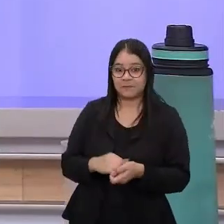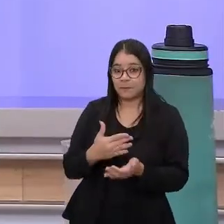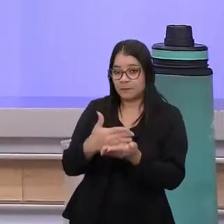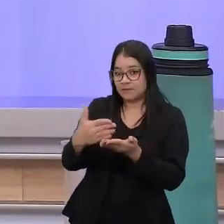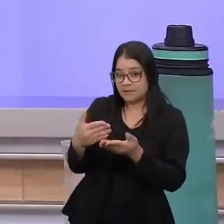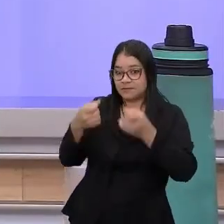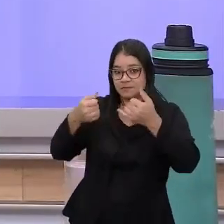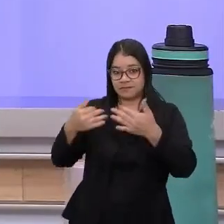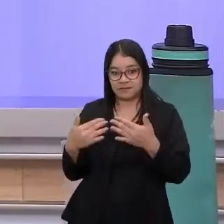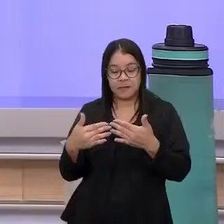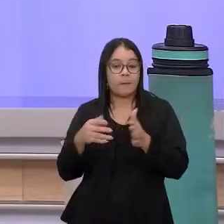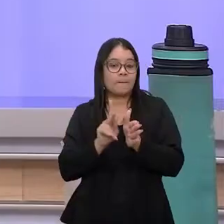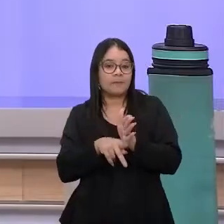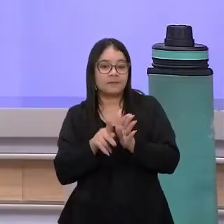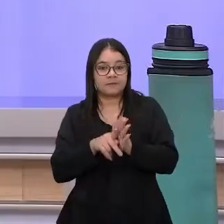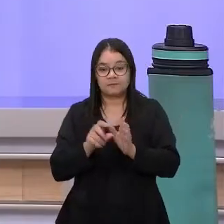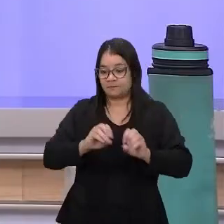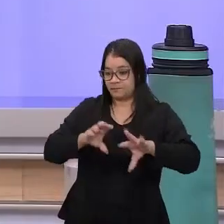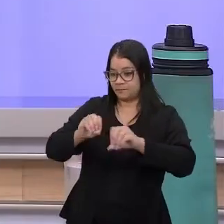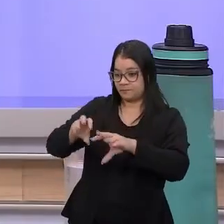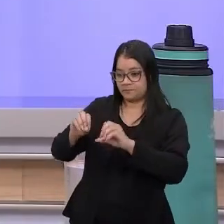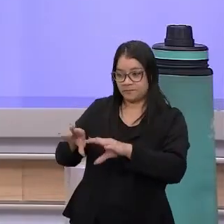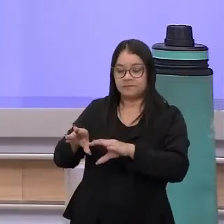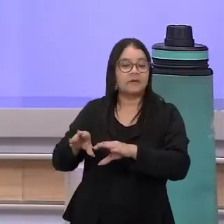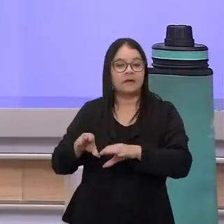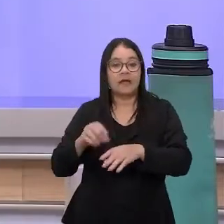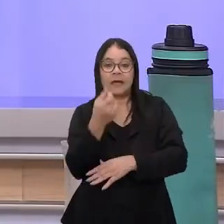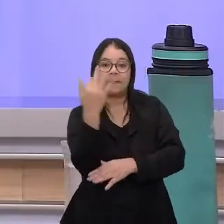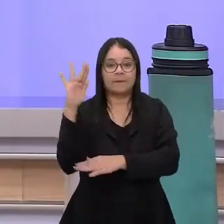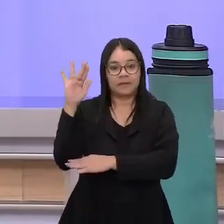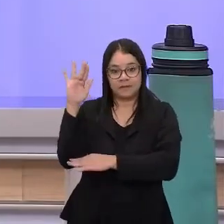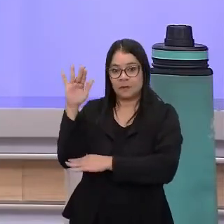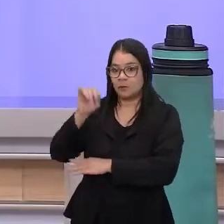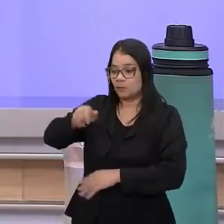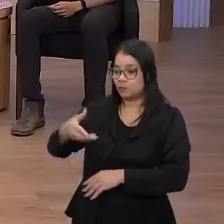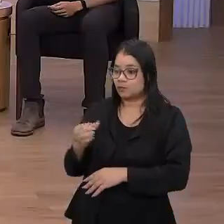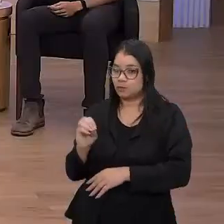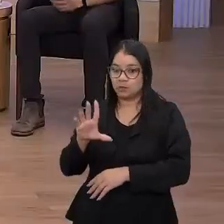começar aqui falando sobre o Programa de Alfabetização Ambiental com o Júlio.